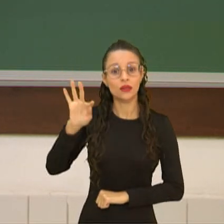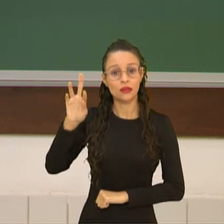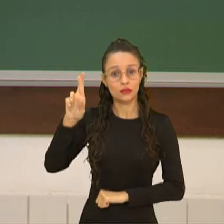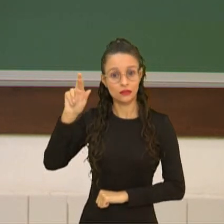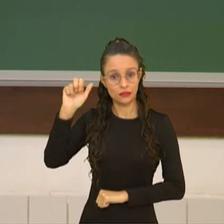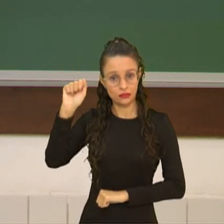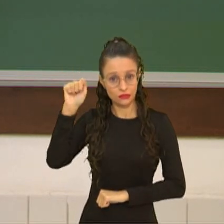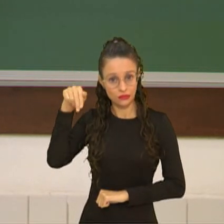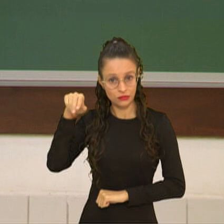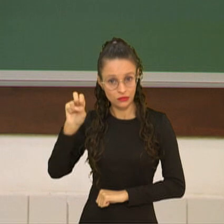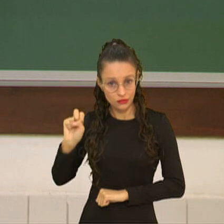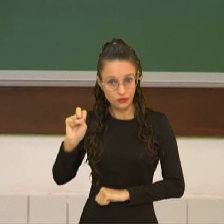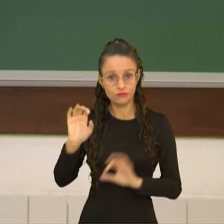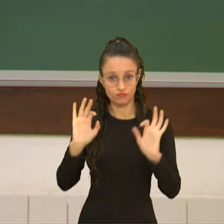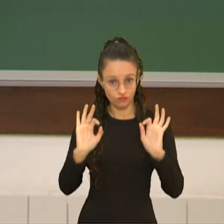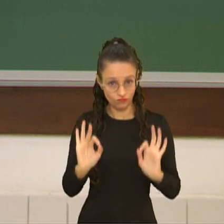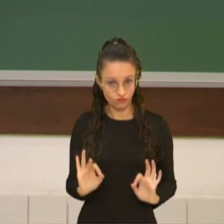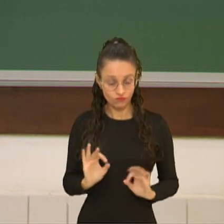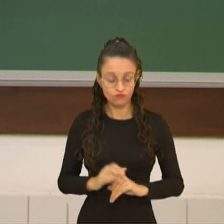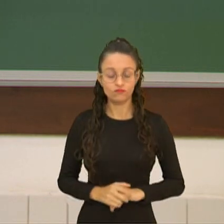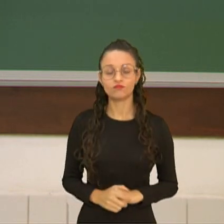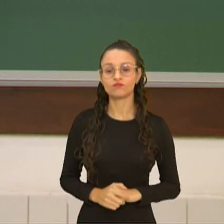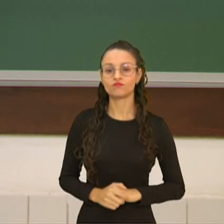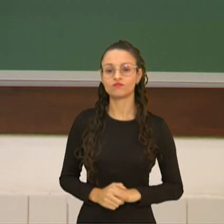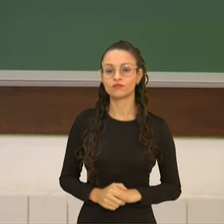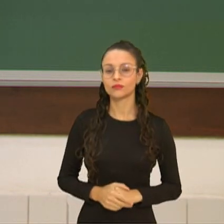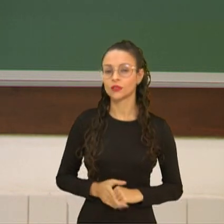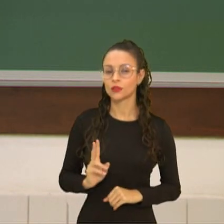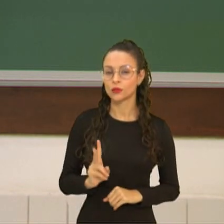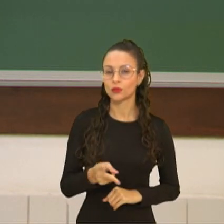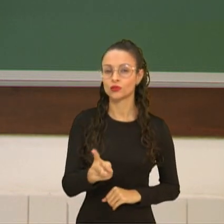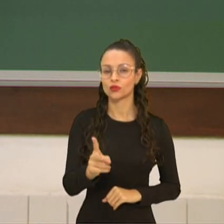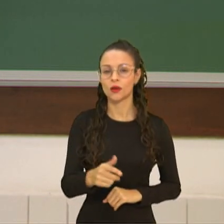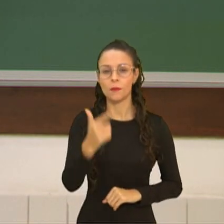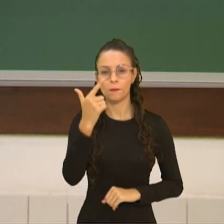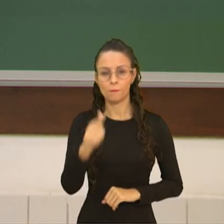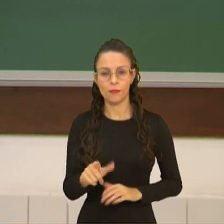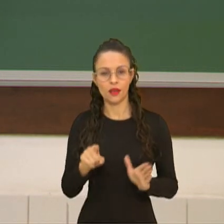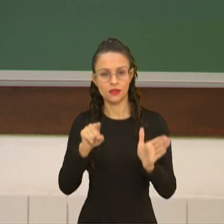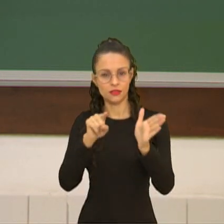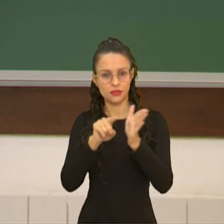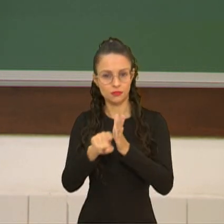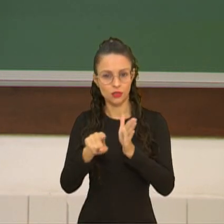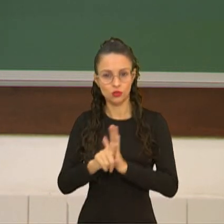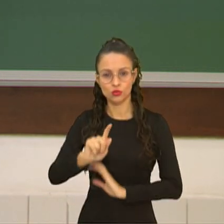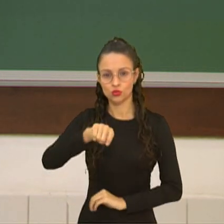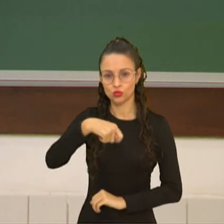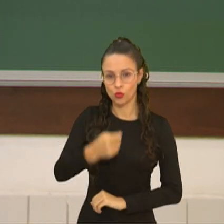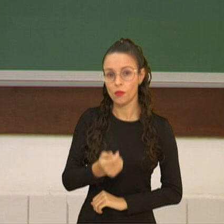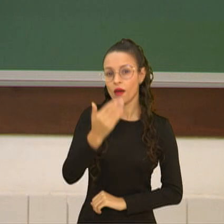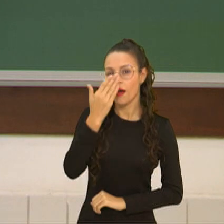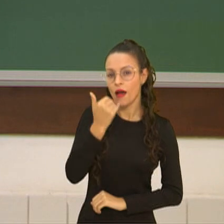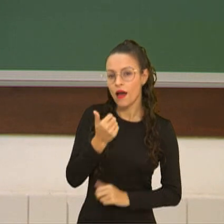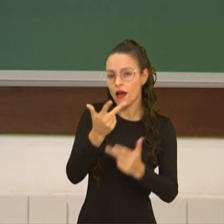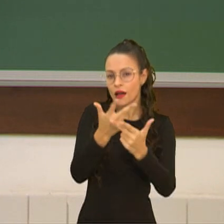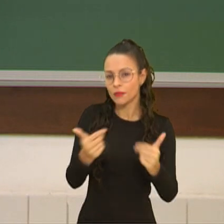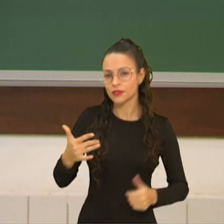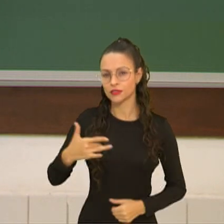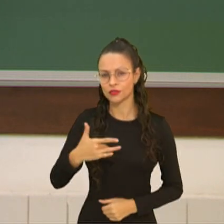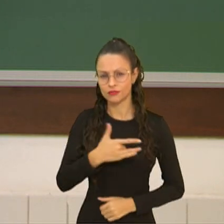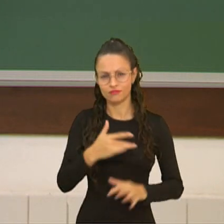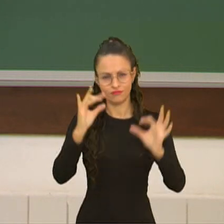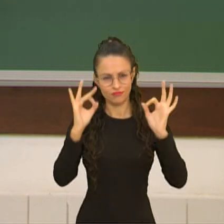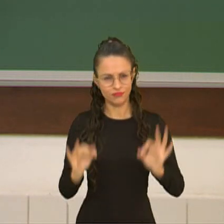trans certo continuando então temos mais um coisa aqui sobre alimentação saudável eu tenho